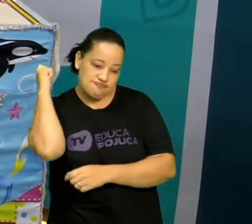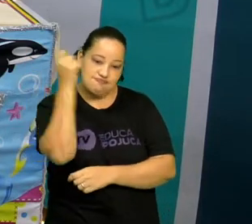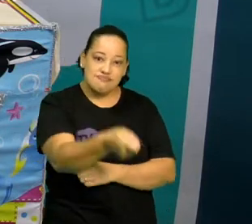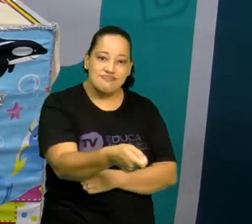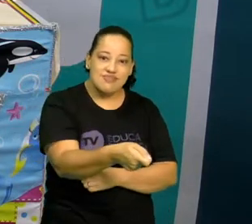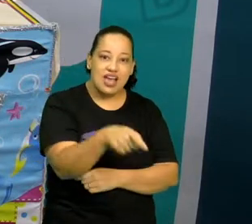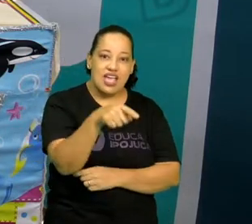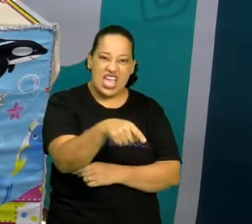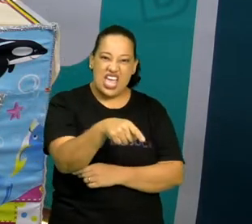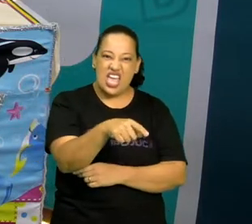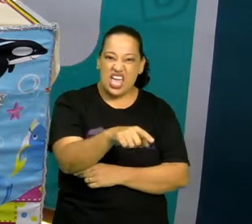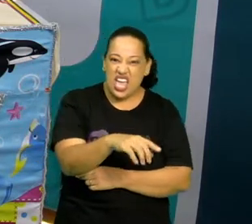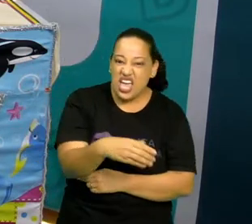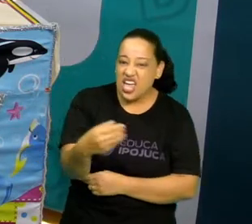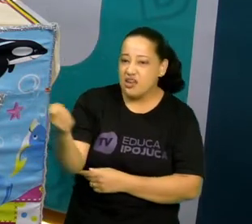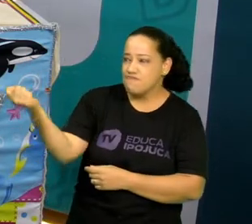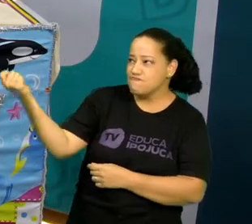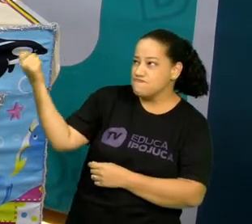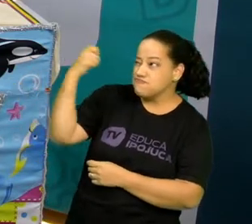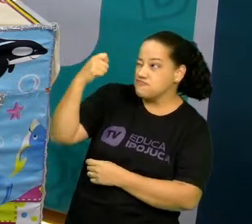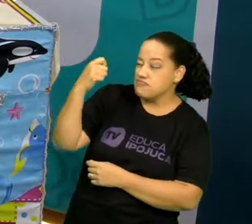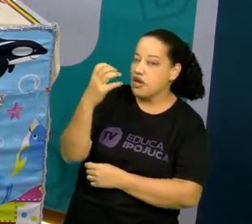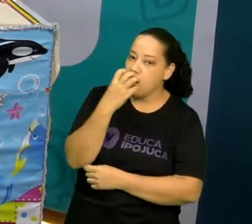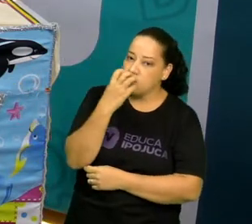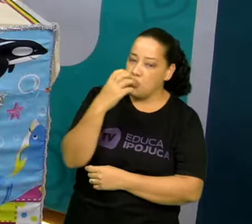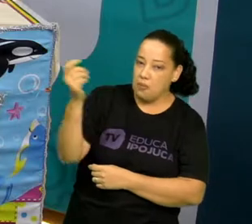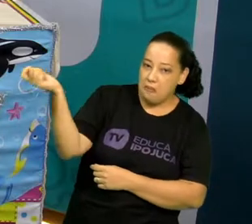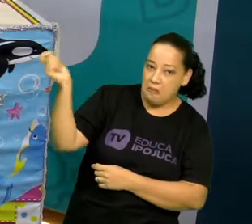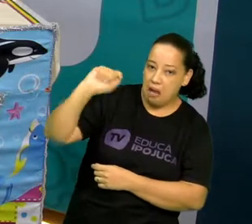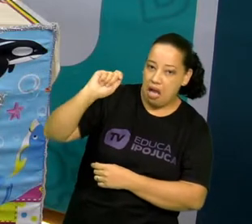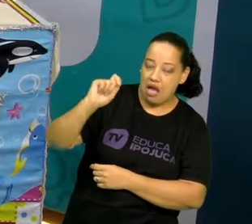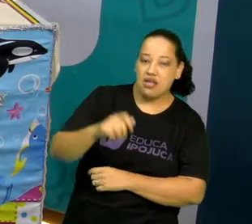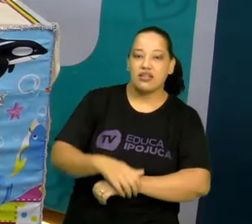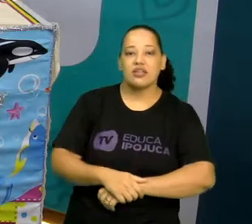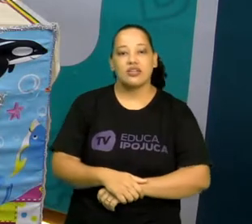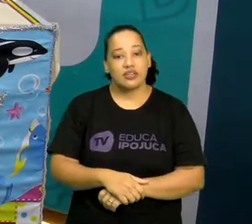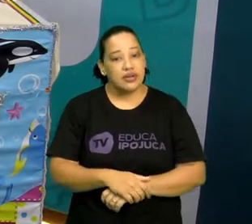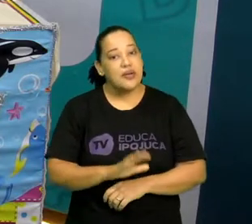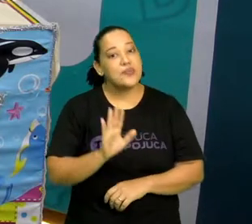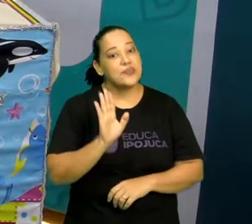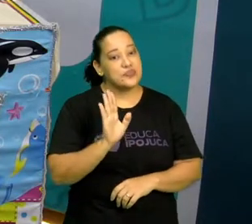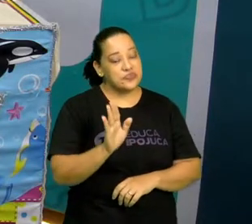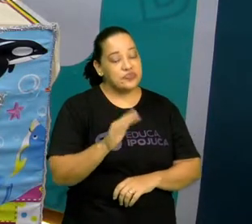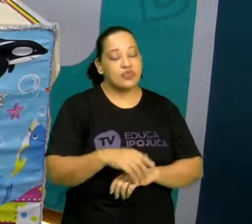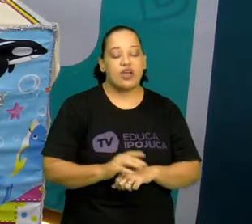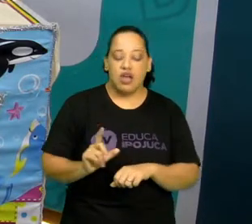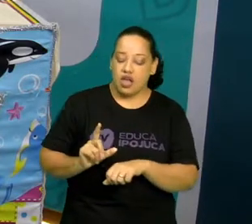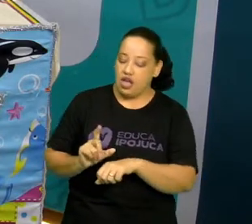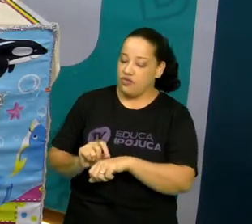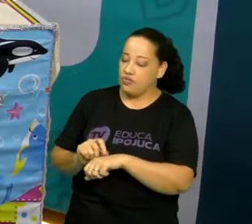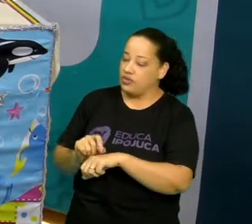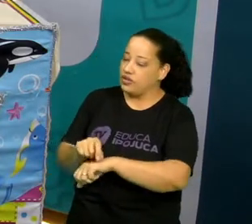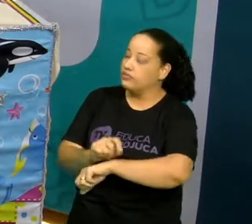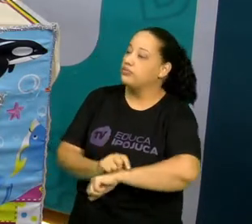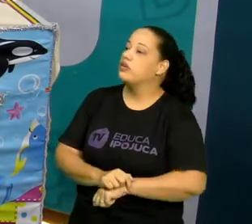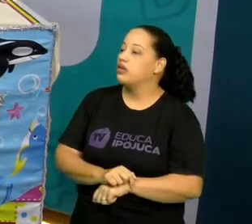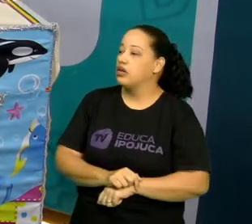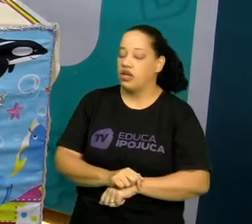é mais forte que o cão. Que o cão. Vai dona formiguinha falar com o pau.